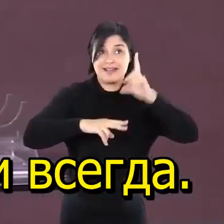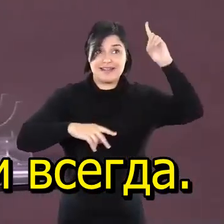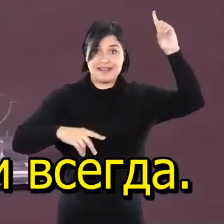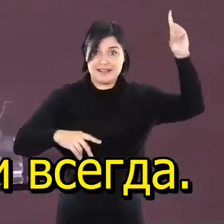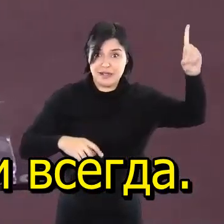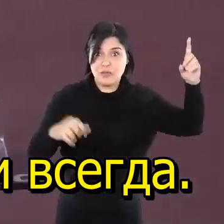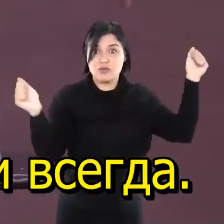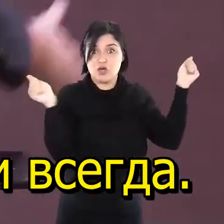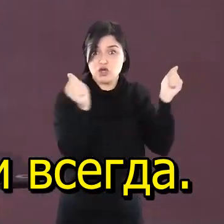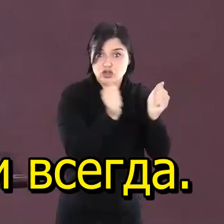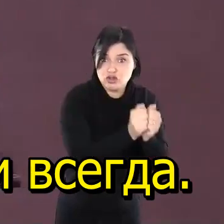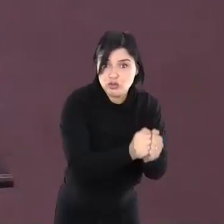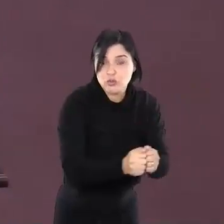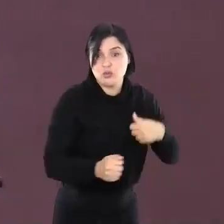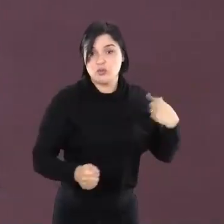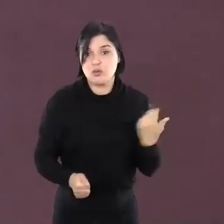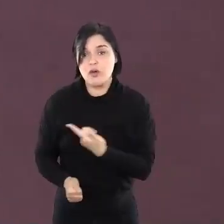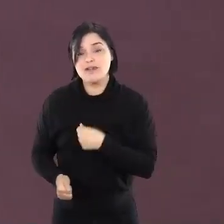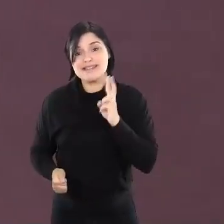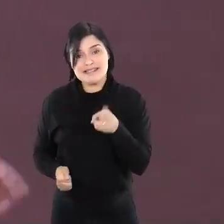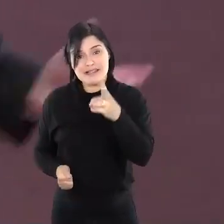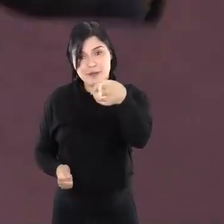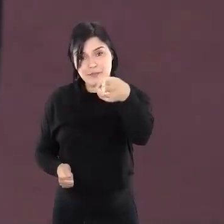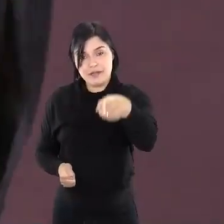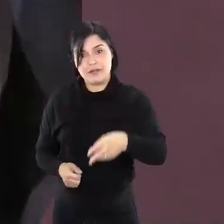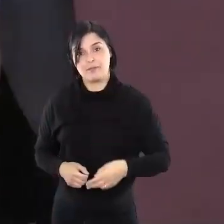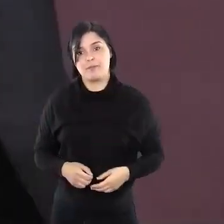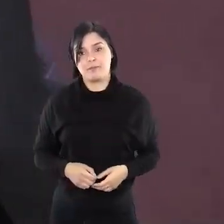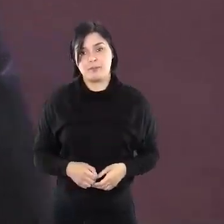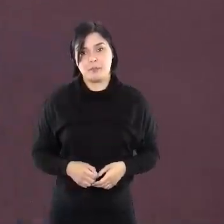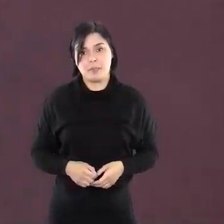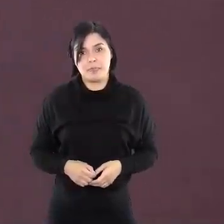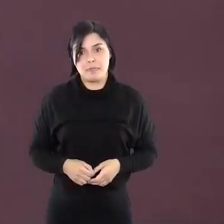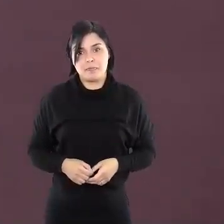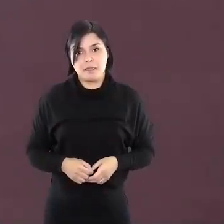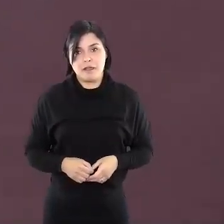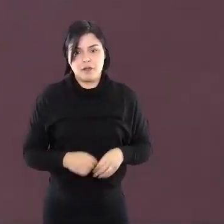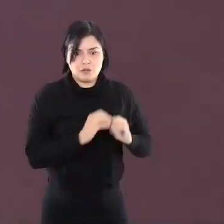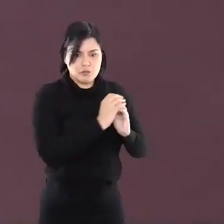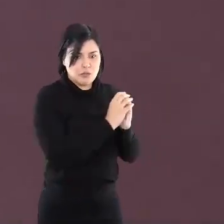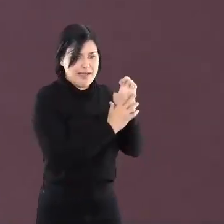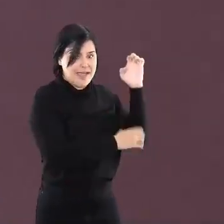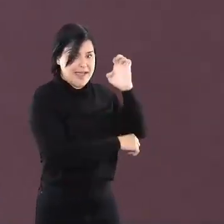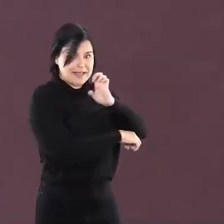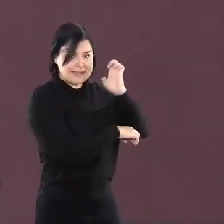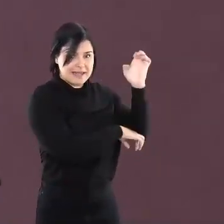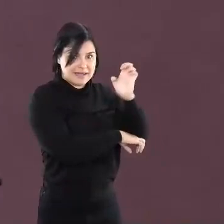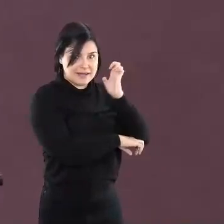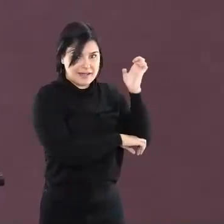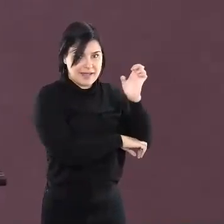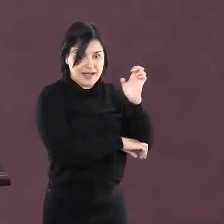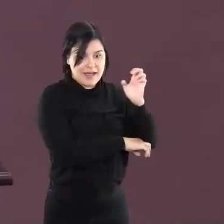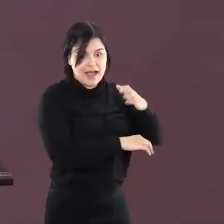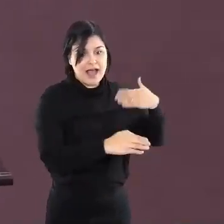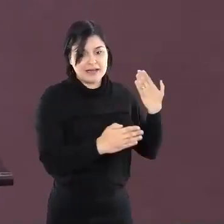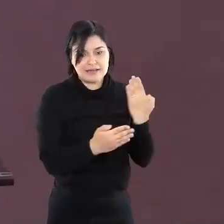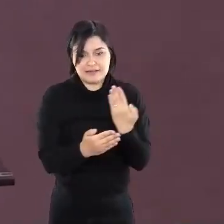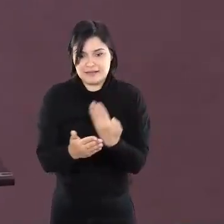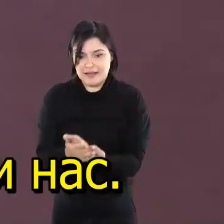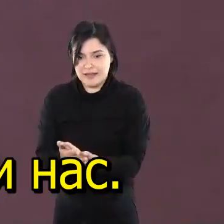conosco para sempre. Do Éden ao paraíso, do Éden a